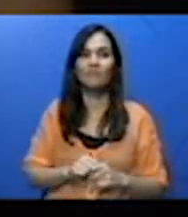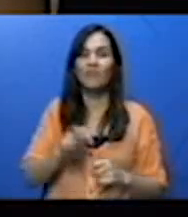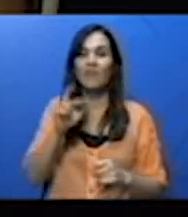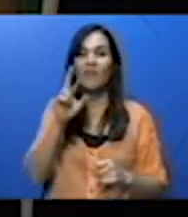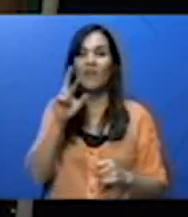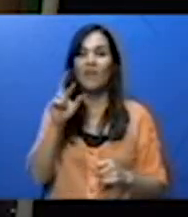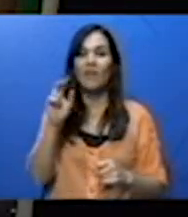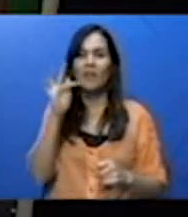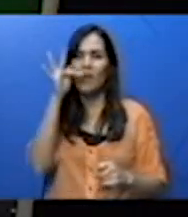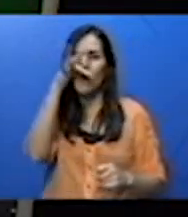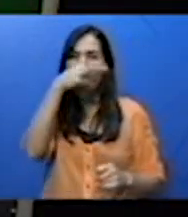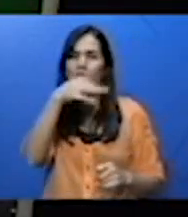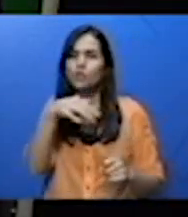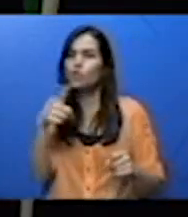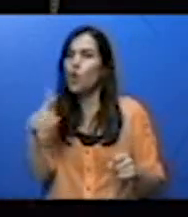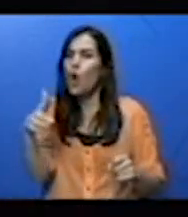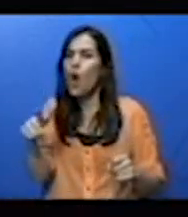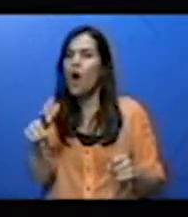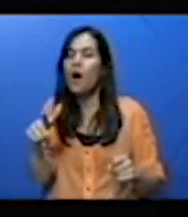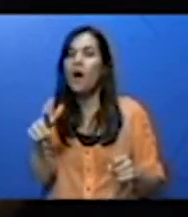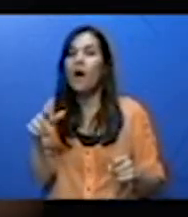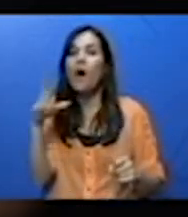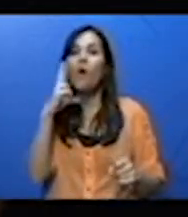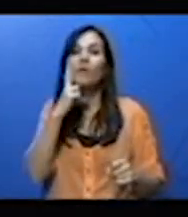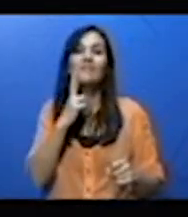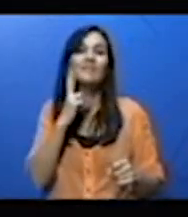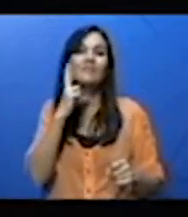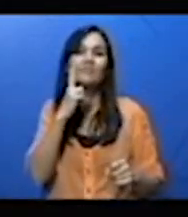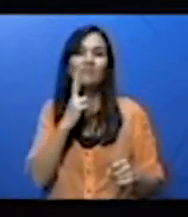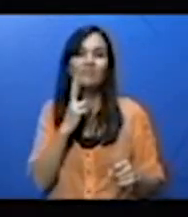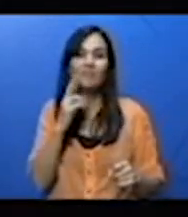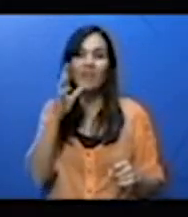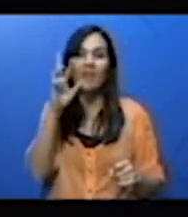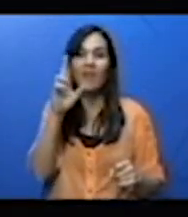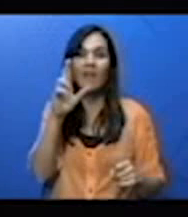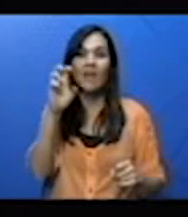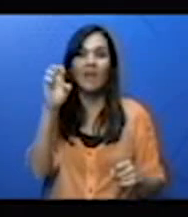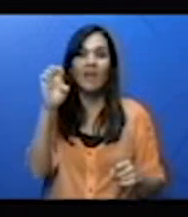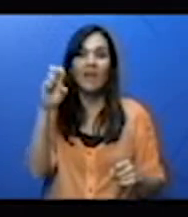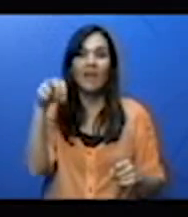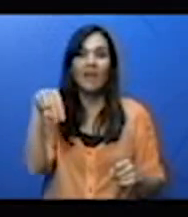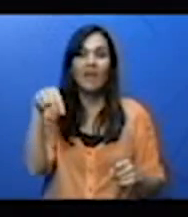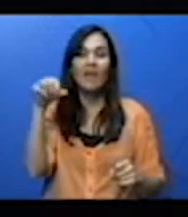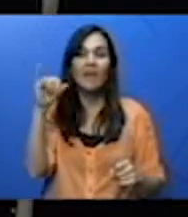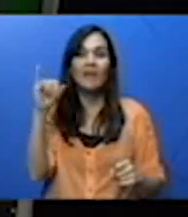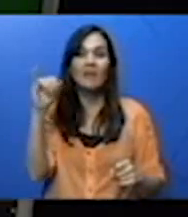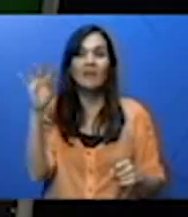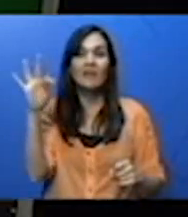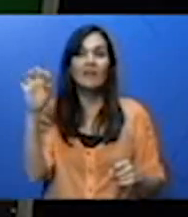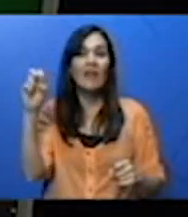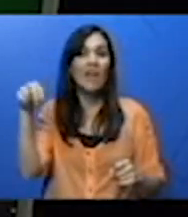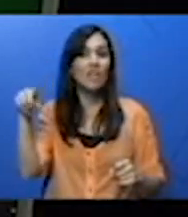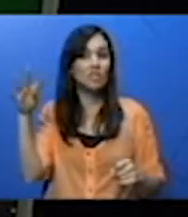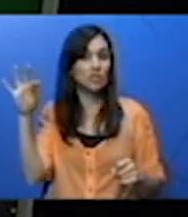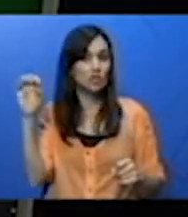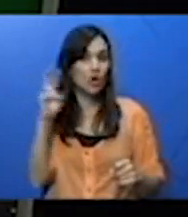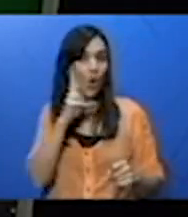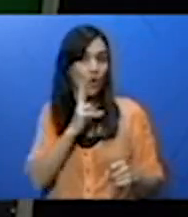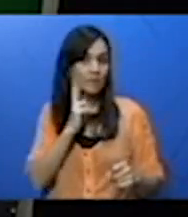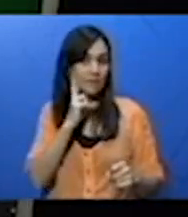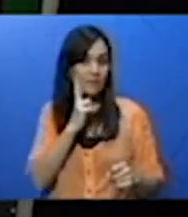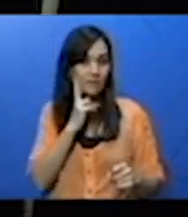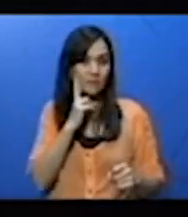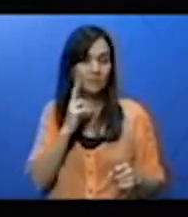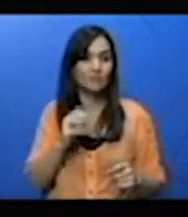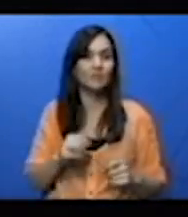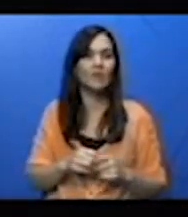Renitente, de rosa. Continuando. Teimosa de novo, apareceu aqui embaixo, ó,